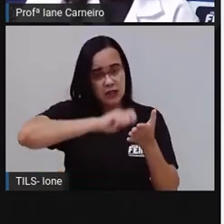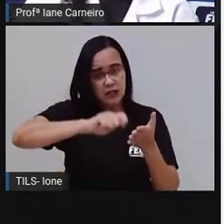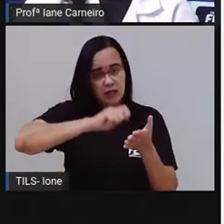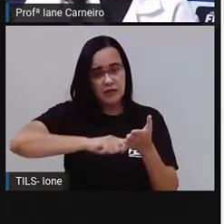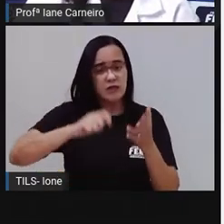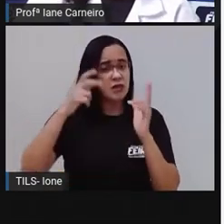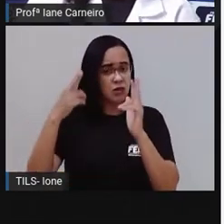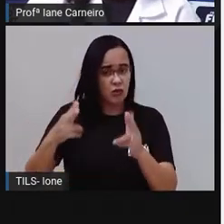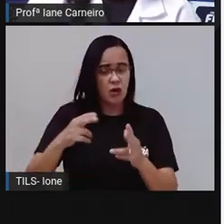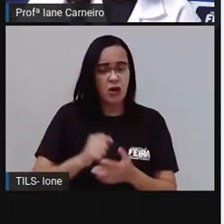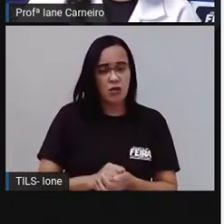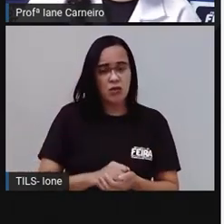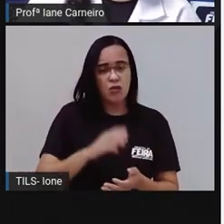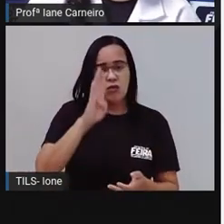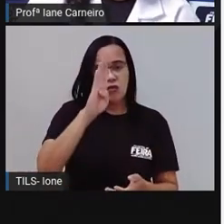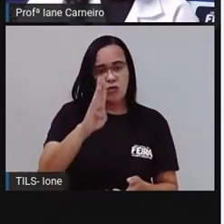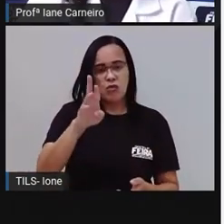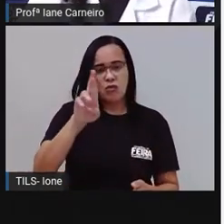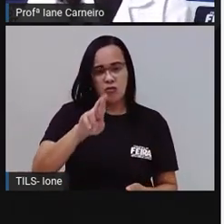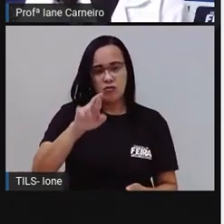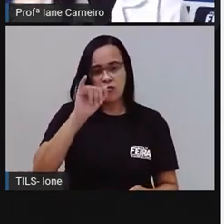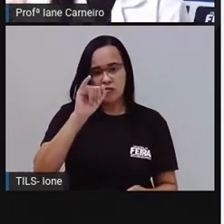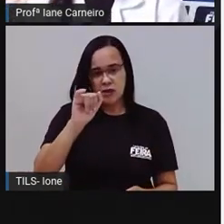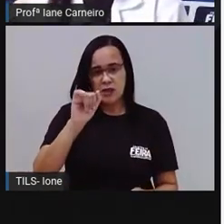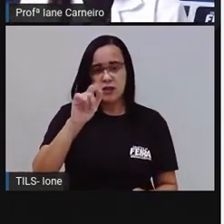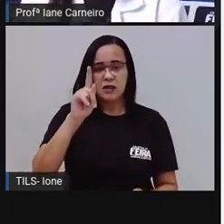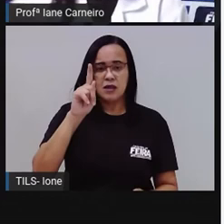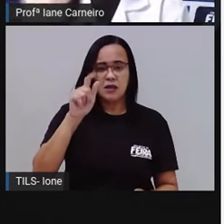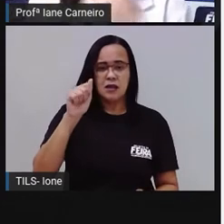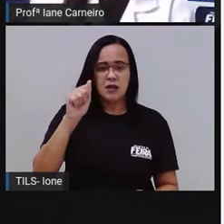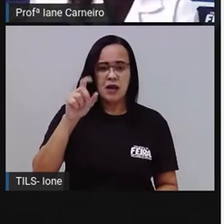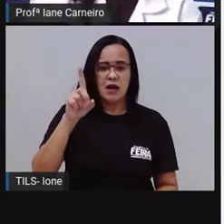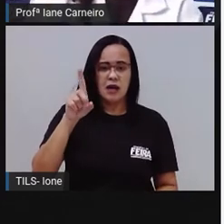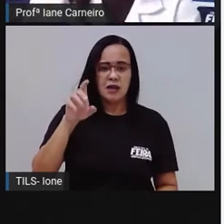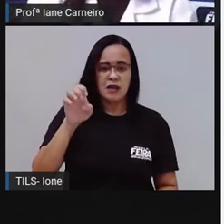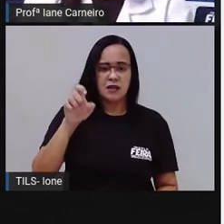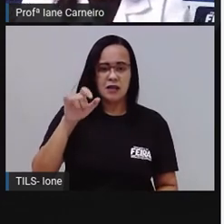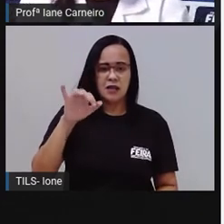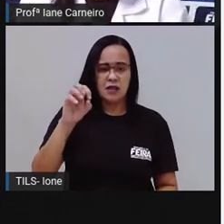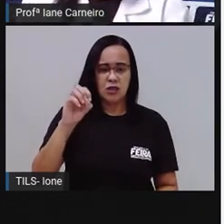Brigadeiro, Bruno, certo? Então tem o mesmo som do nome